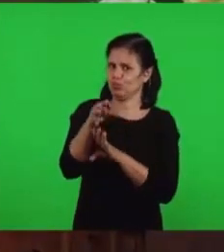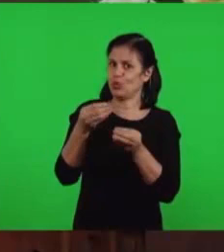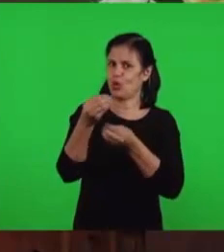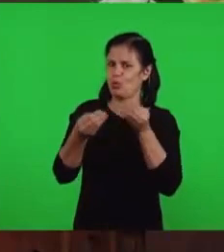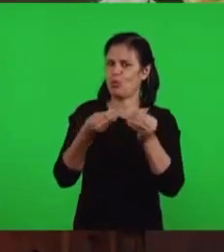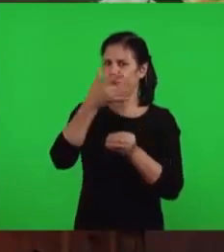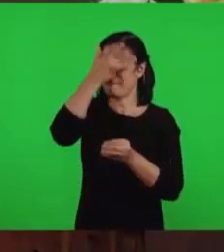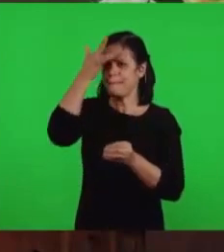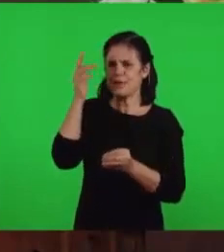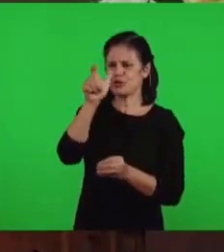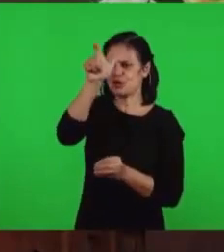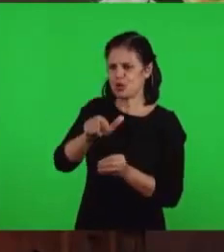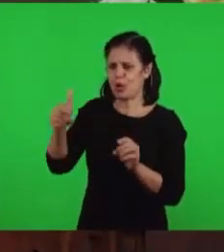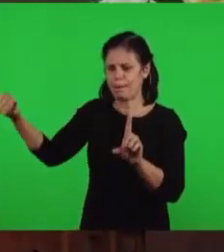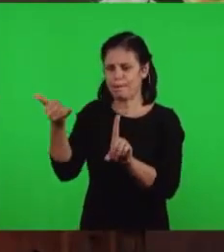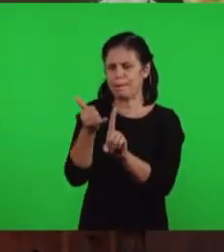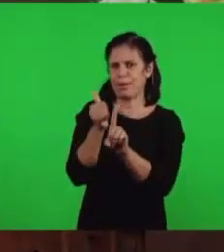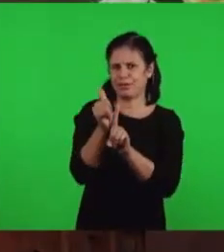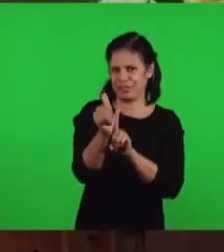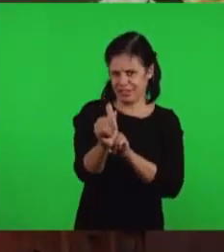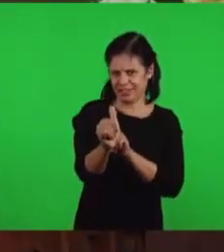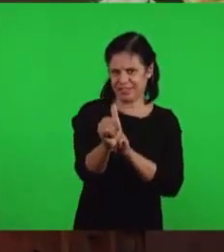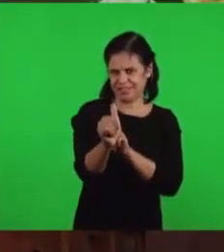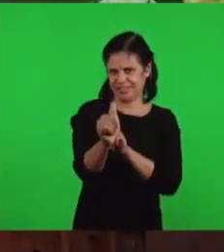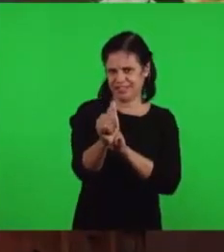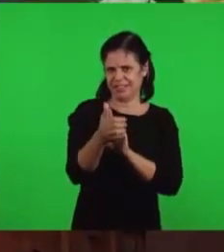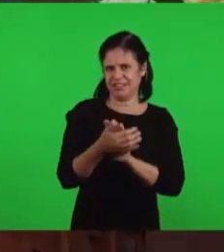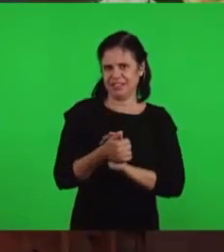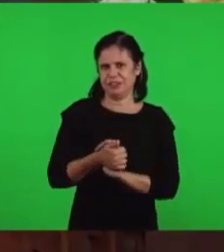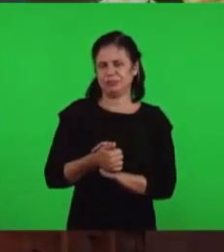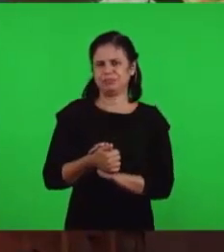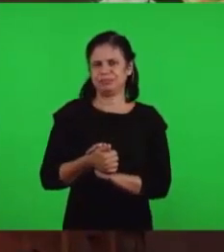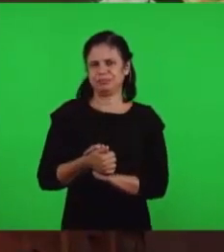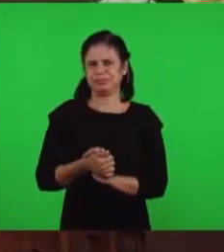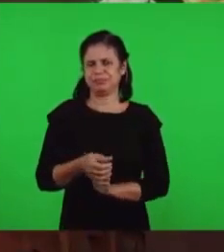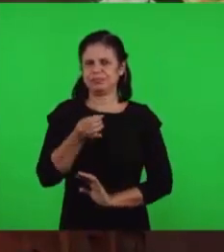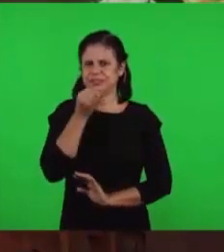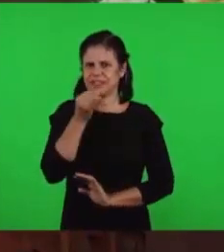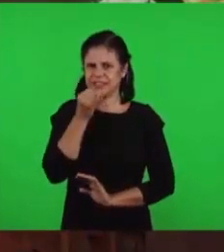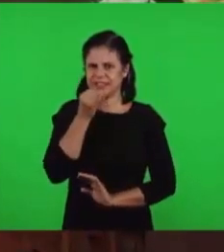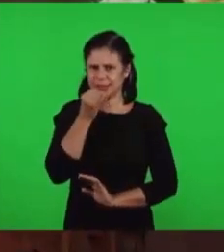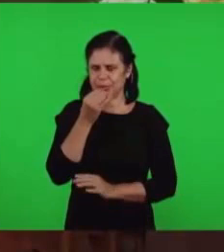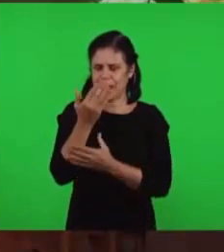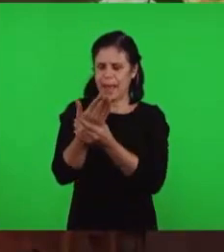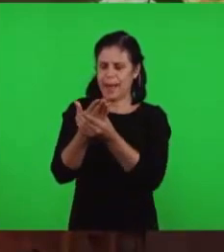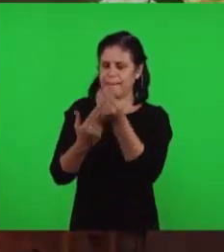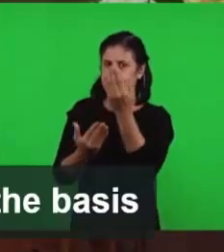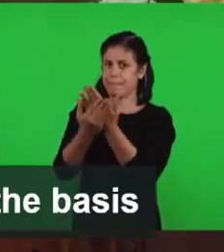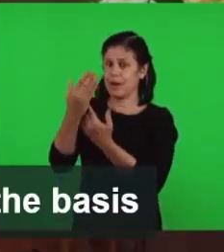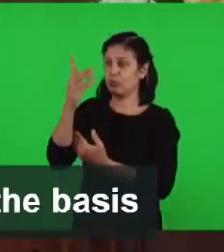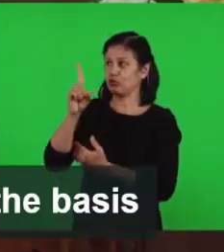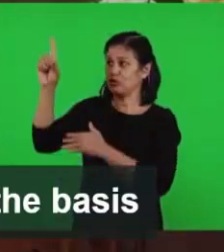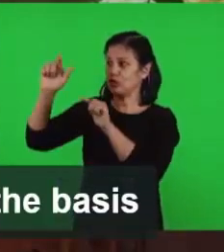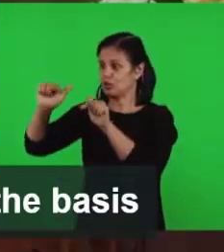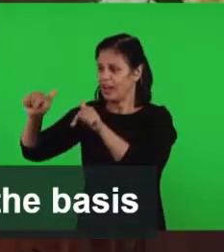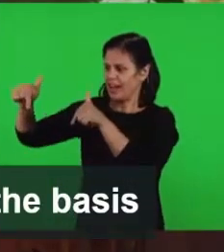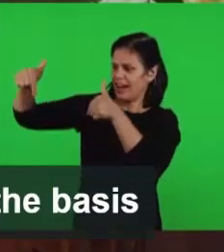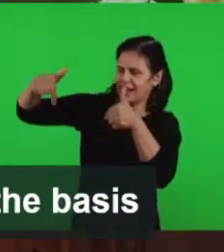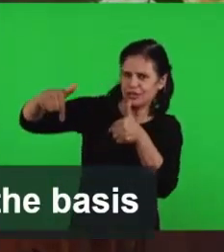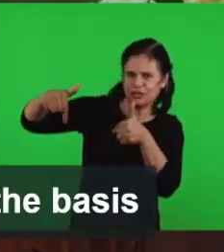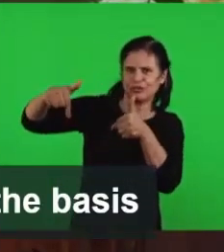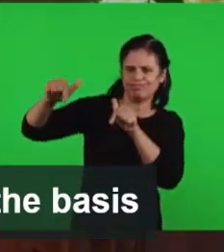do projeto da mão de Deus então quando a mão de Deus está operando então opera tudo